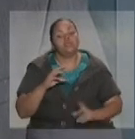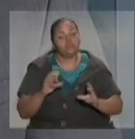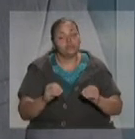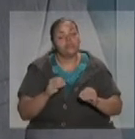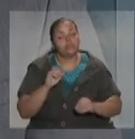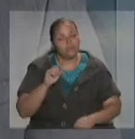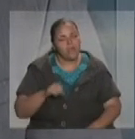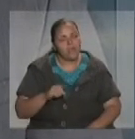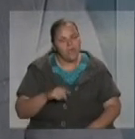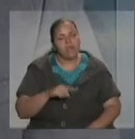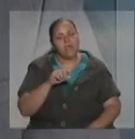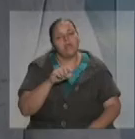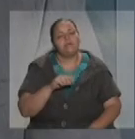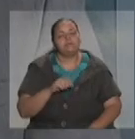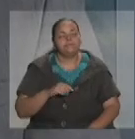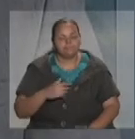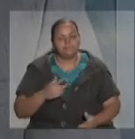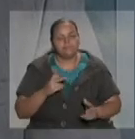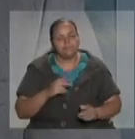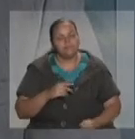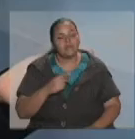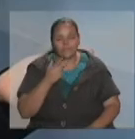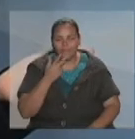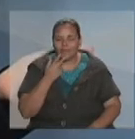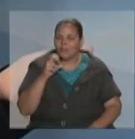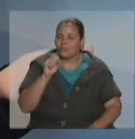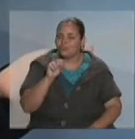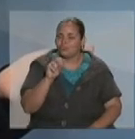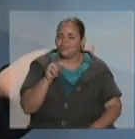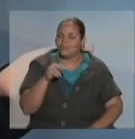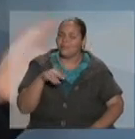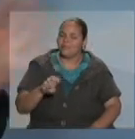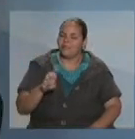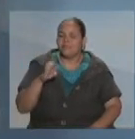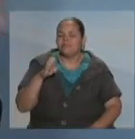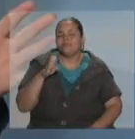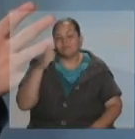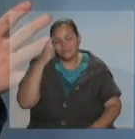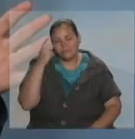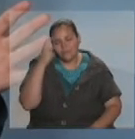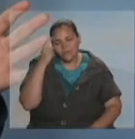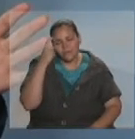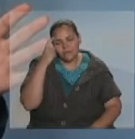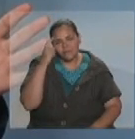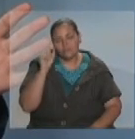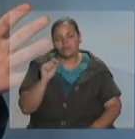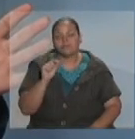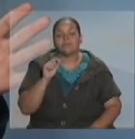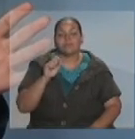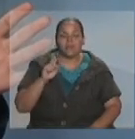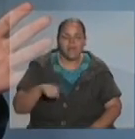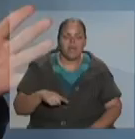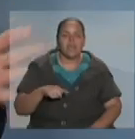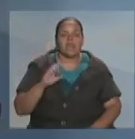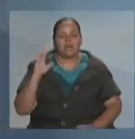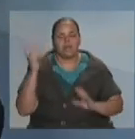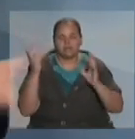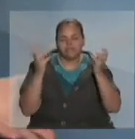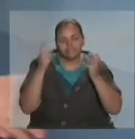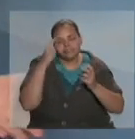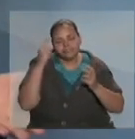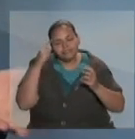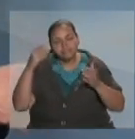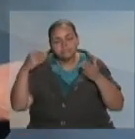são medidas de sustentabilidade. É engraçado que quando a gente fala de sustentabilidade, a primeira coisa que vem na cabeça é a questão do